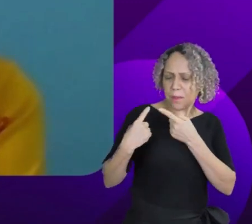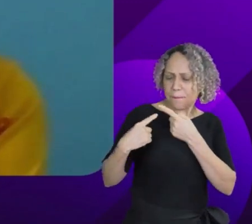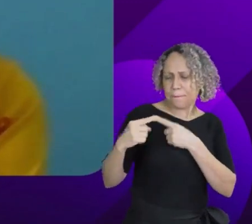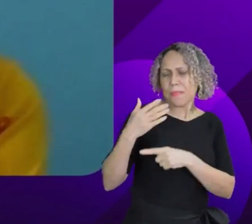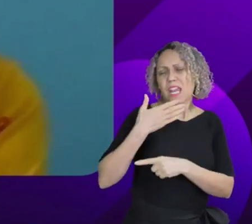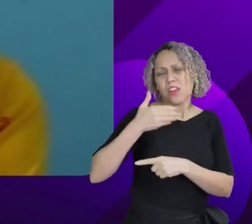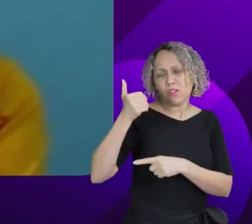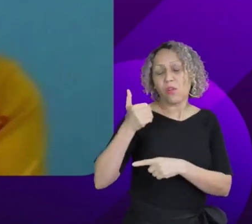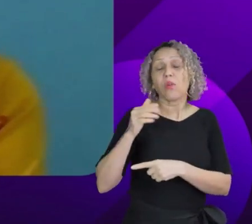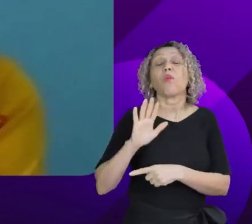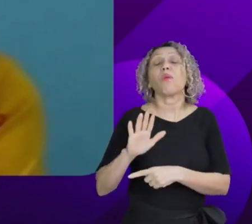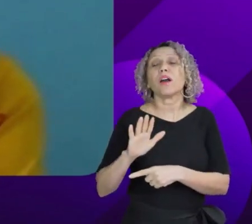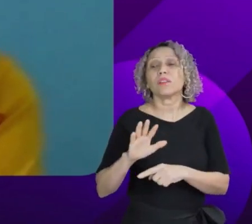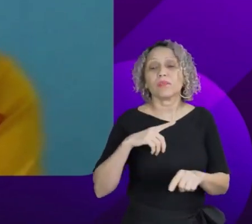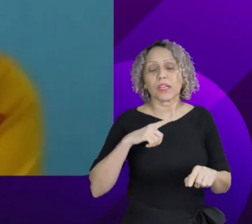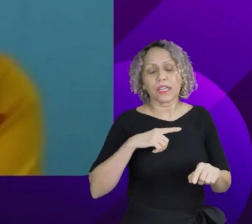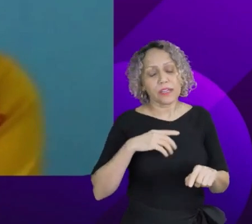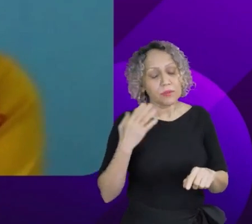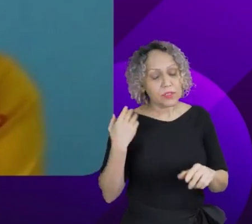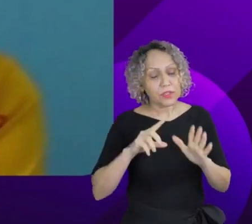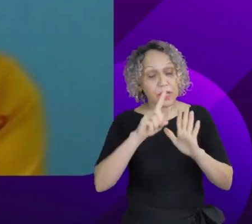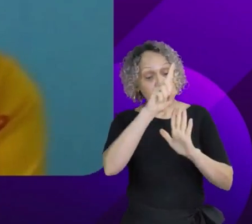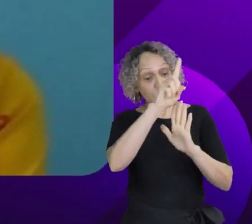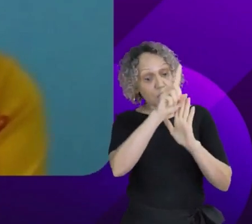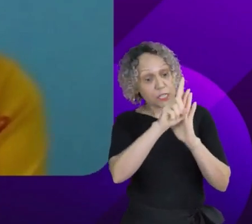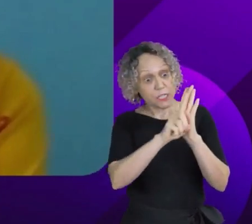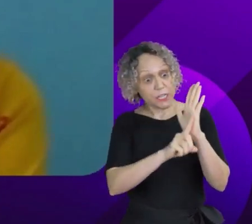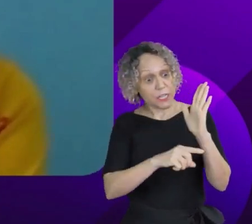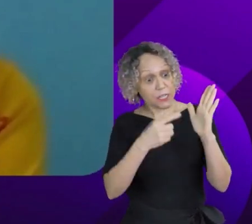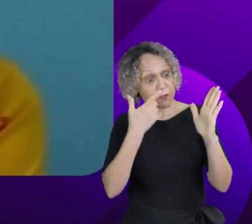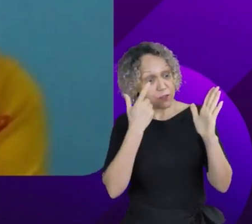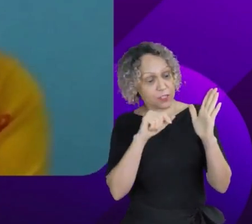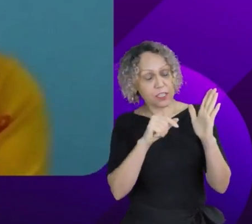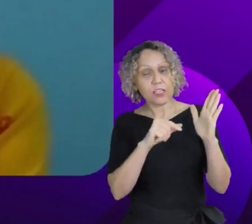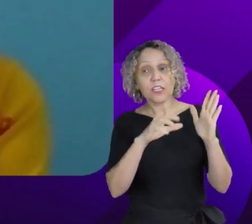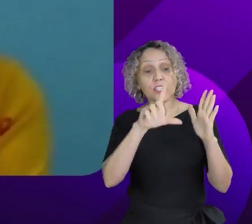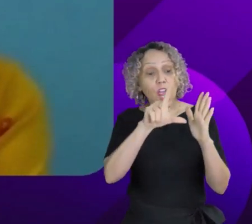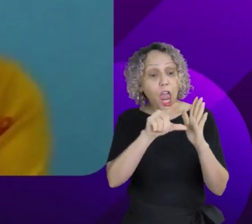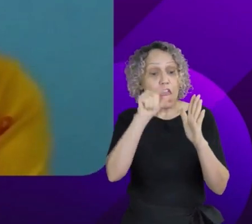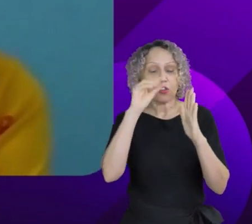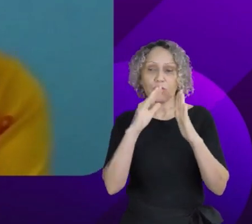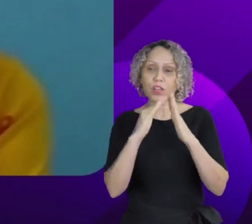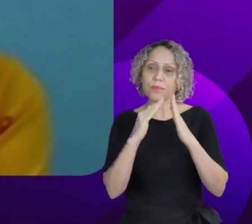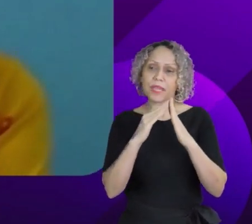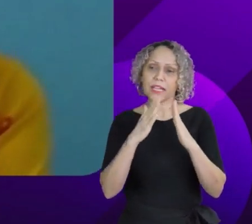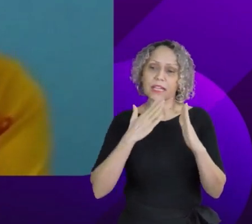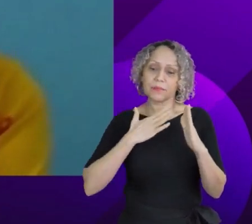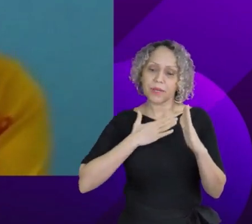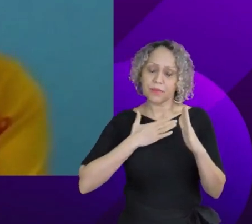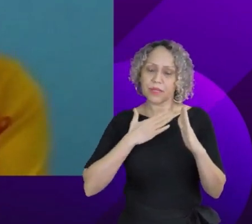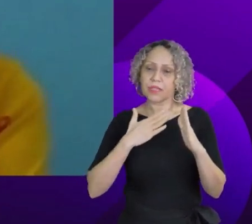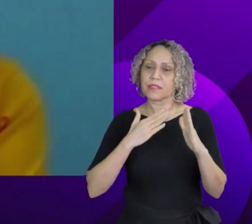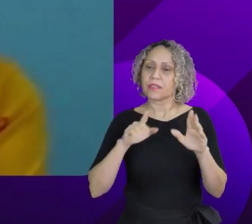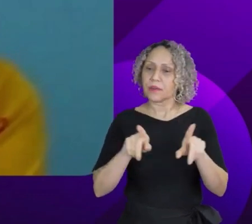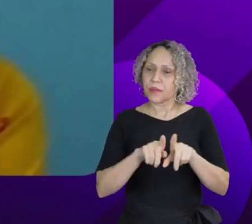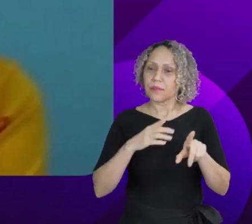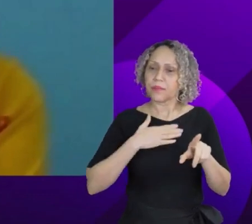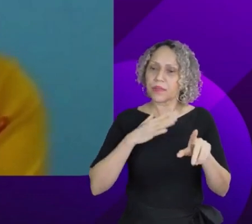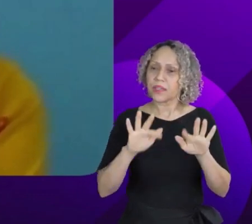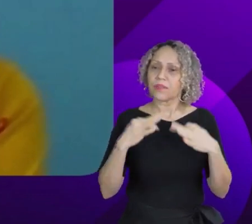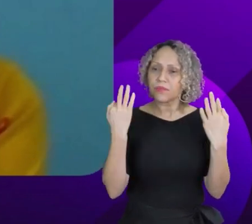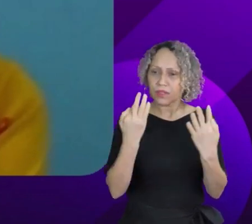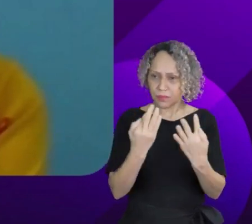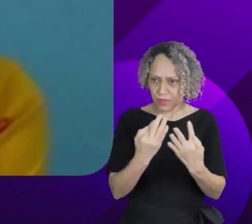que eu achava que era mais importante para mim e para minha família. Então, eu já moro há 30 anos nesse local, na